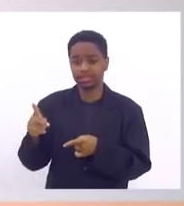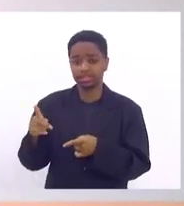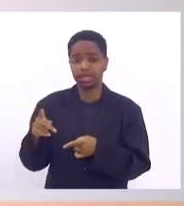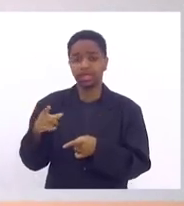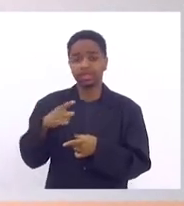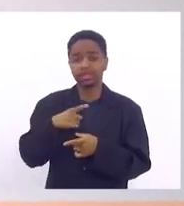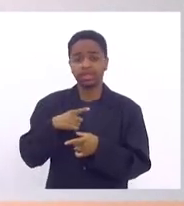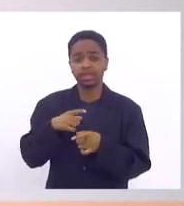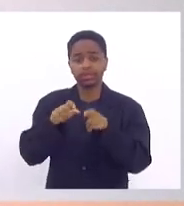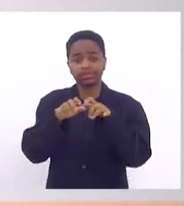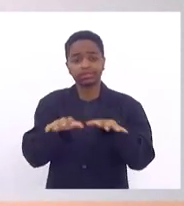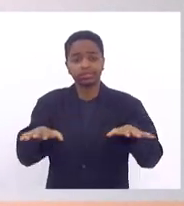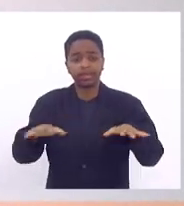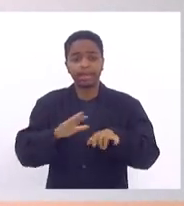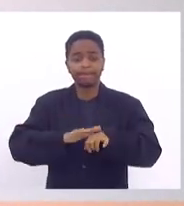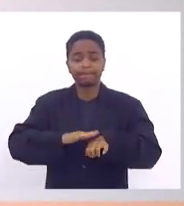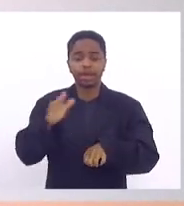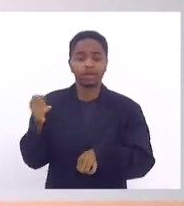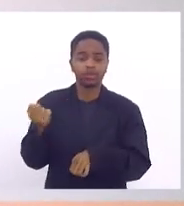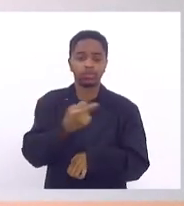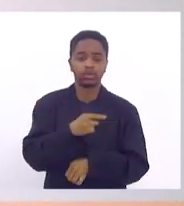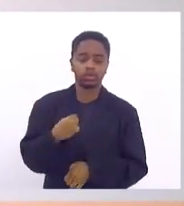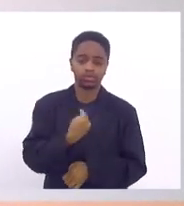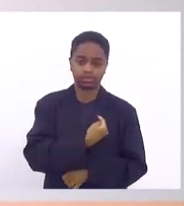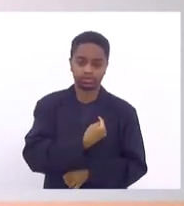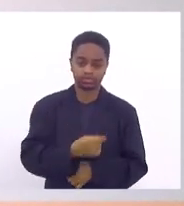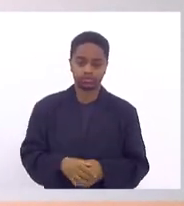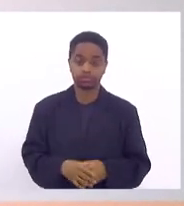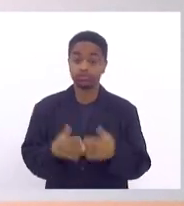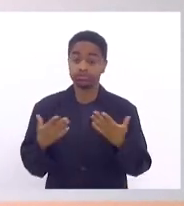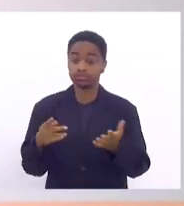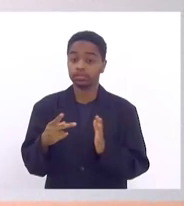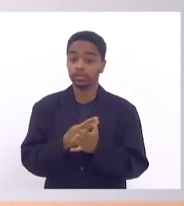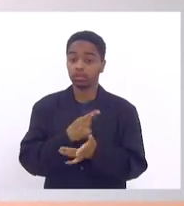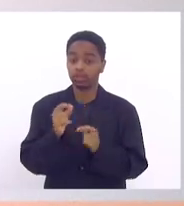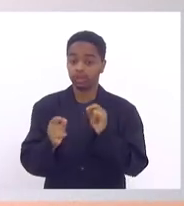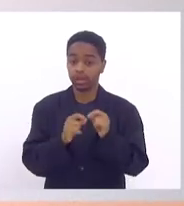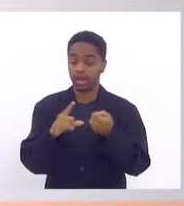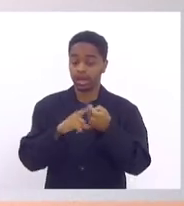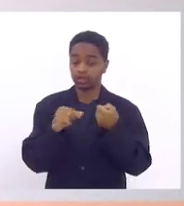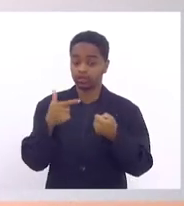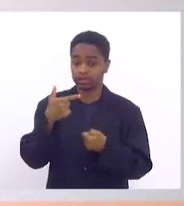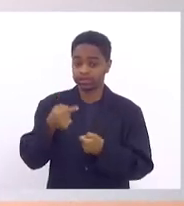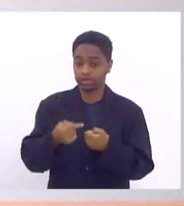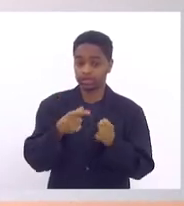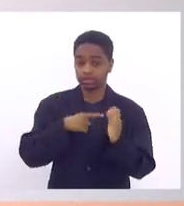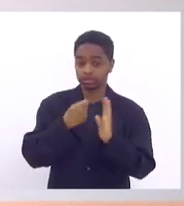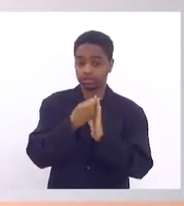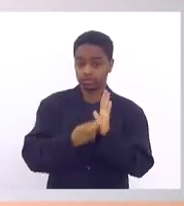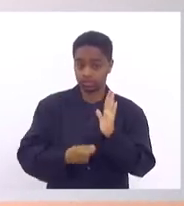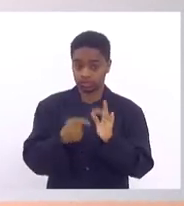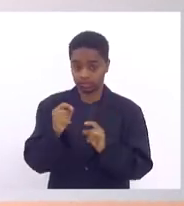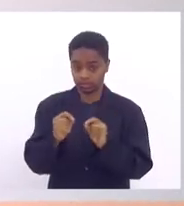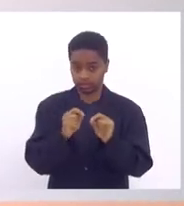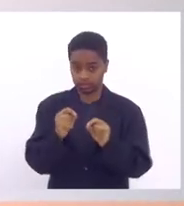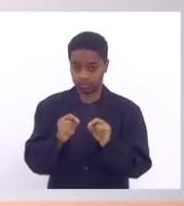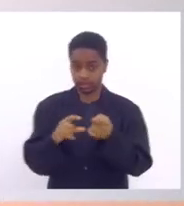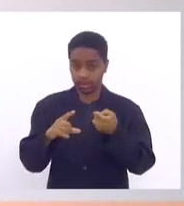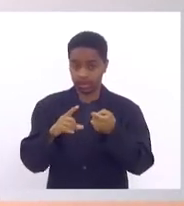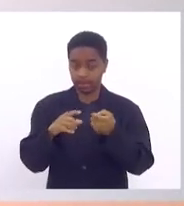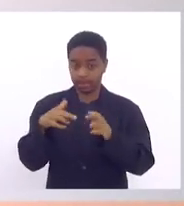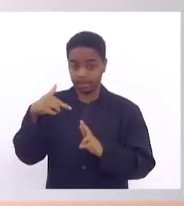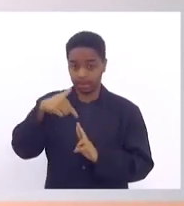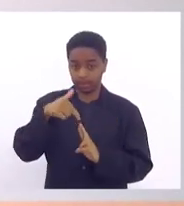nossa então o que que acontece o que que se escreveu no artigo 27 o artigo 27 parágrafo